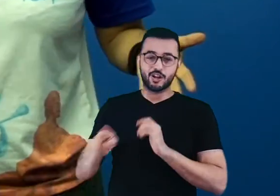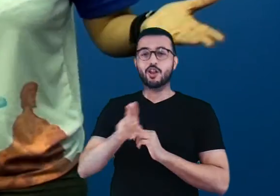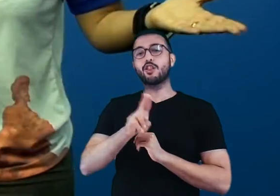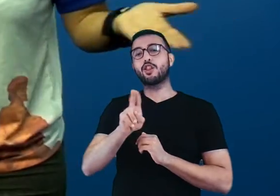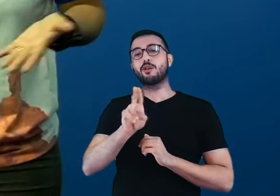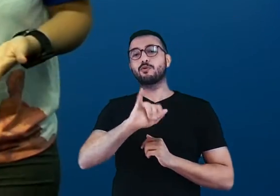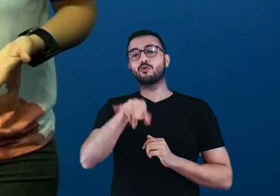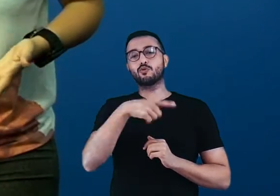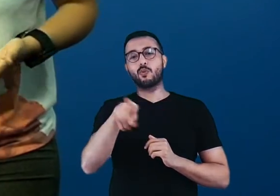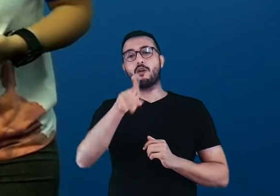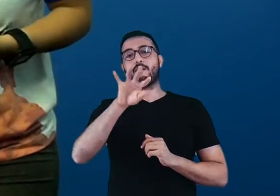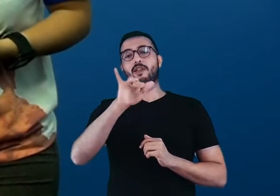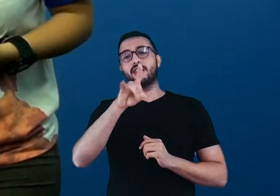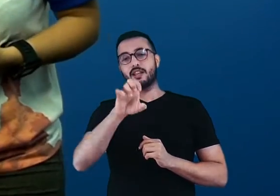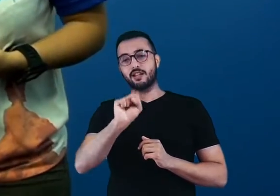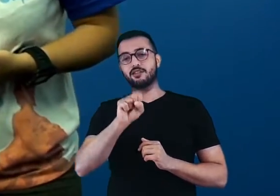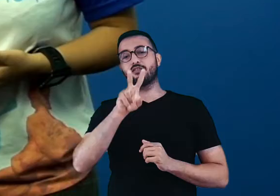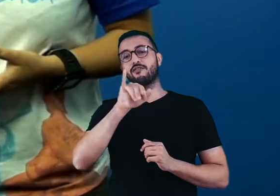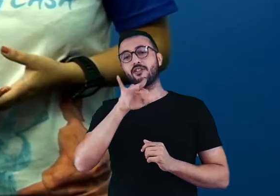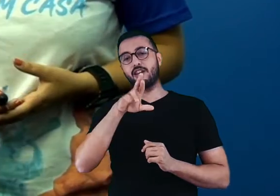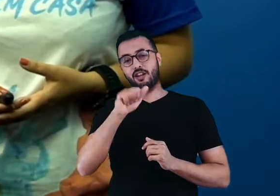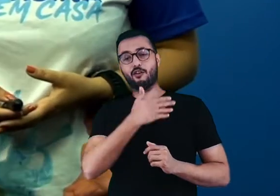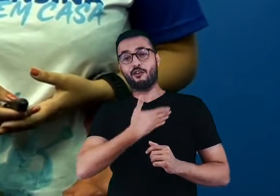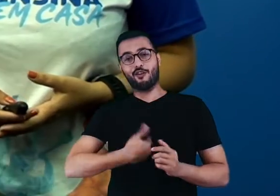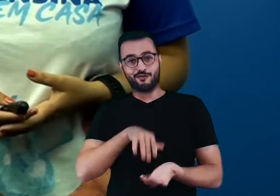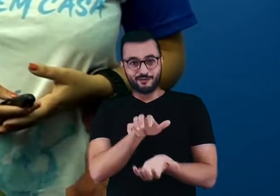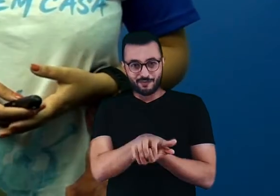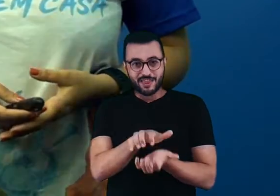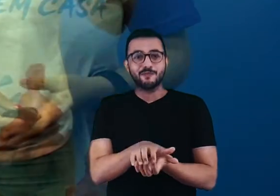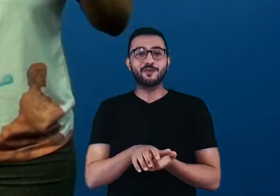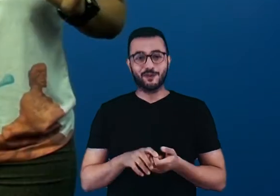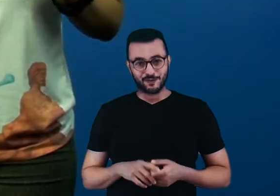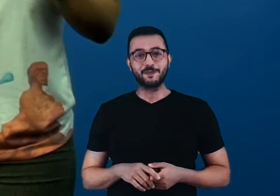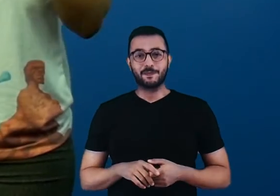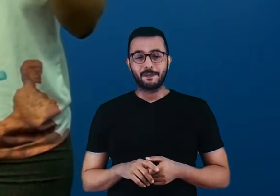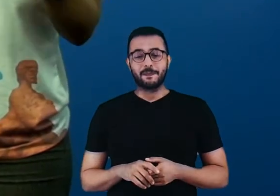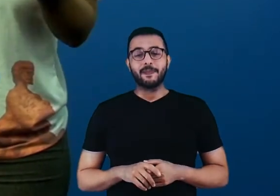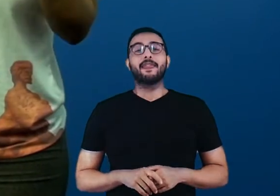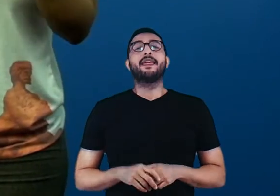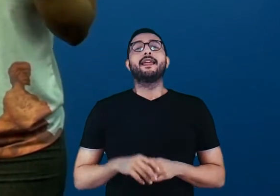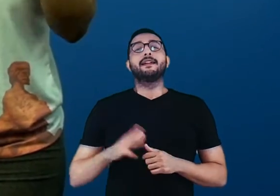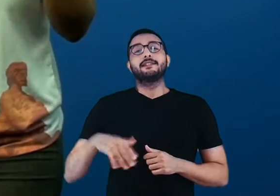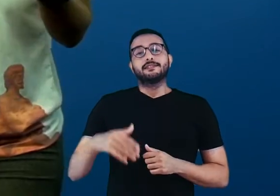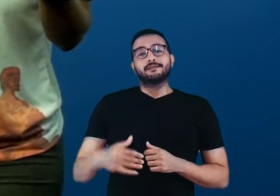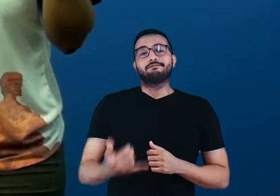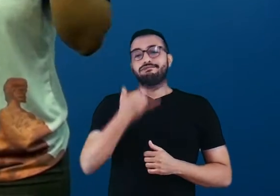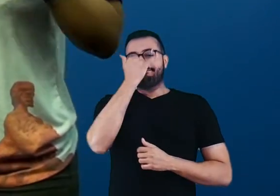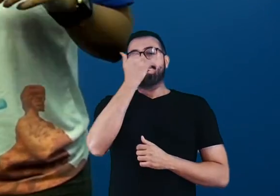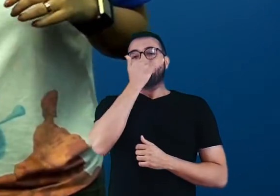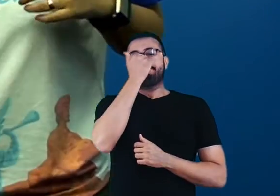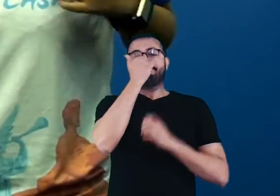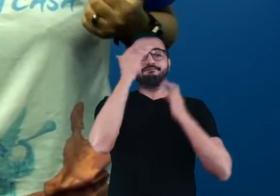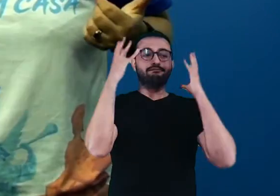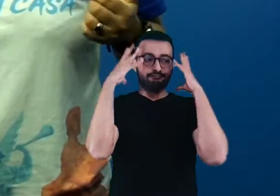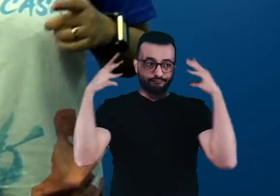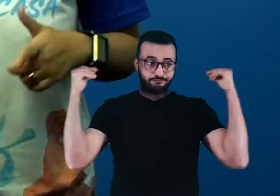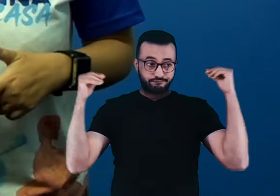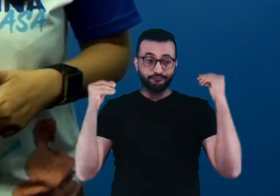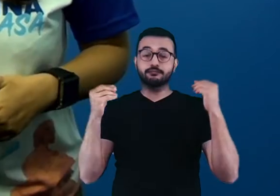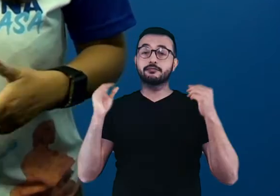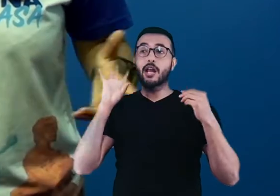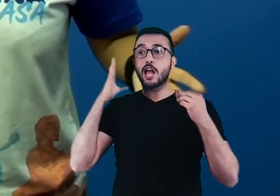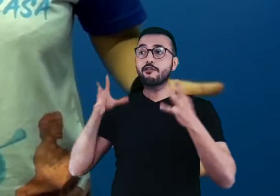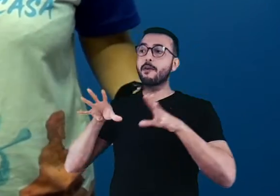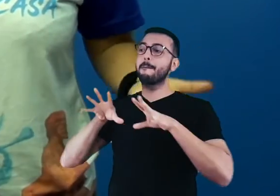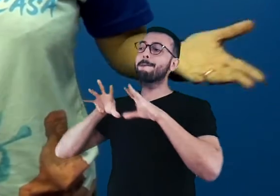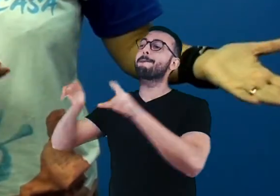Fernandes Vieira, né, governador do estado de Pernambuco, é bom deixar claro, né? Após algumas derrotas, os holandeses resolveram prender